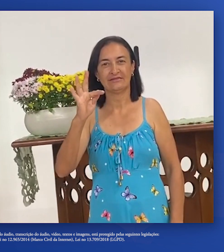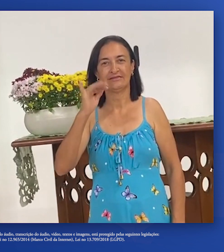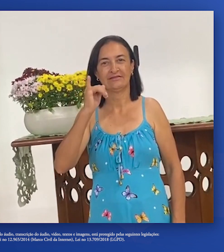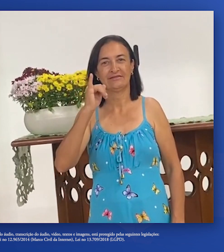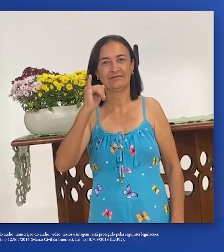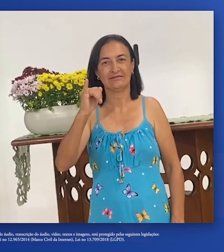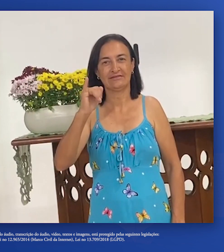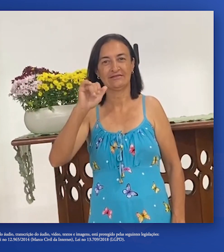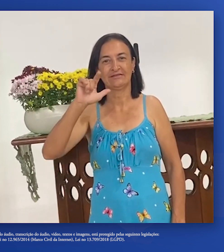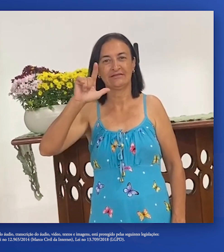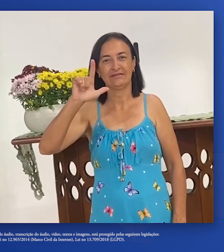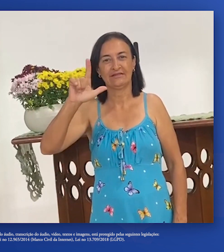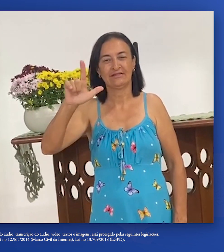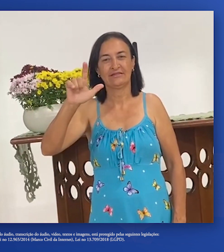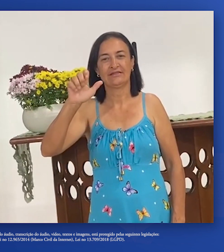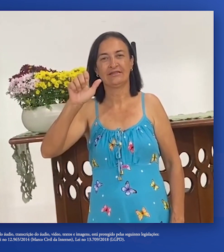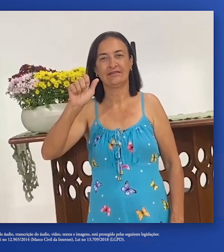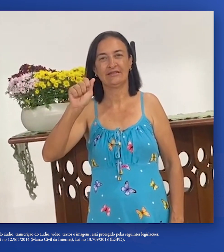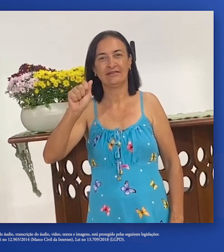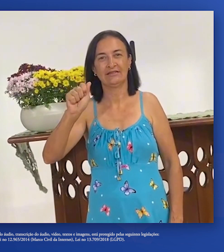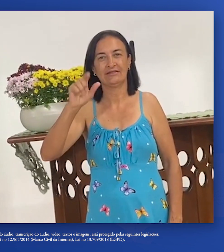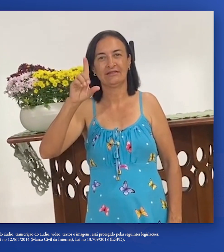Resposta da acessibilidade.